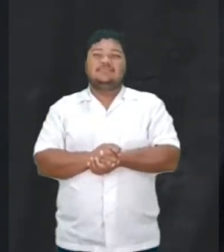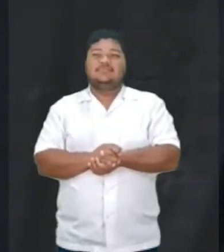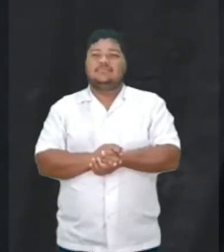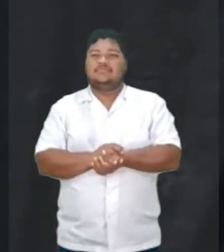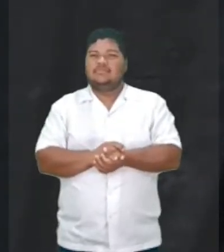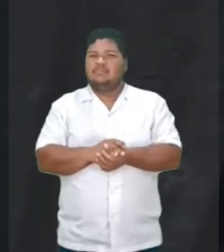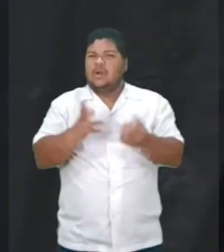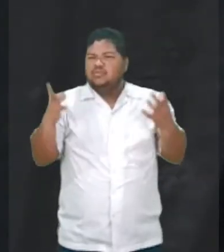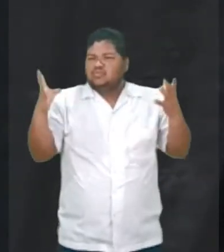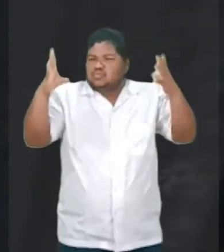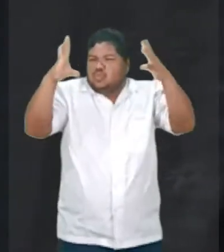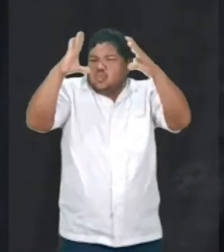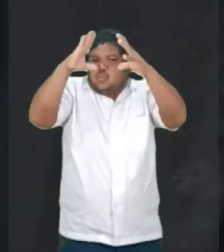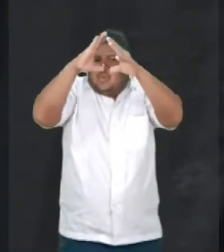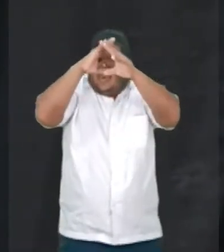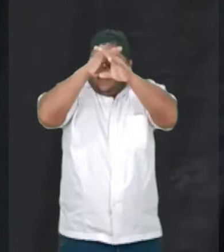cósmica.